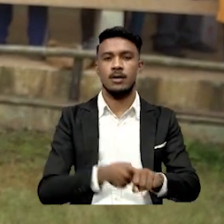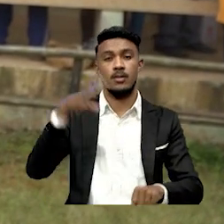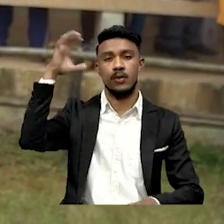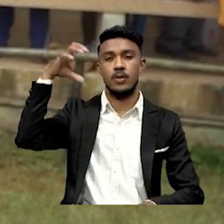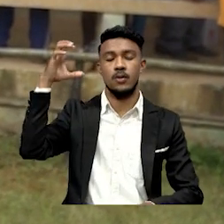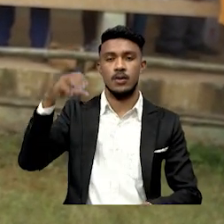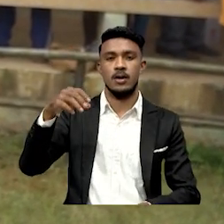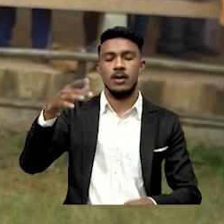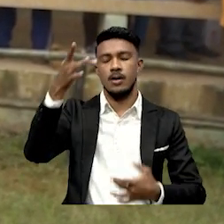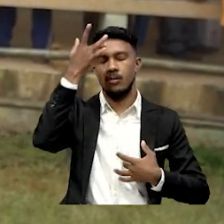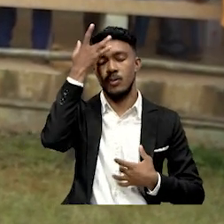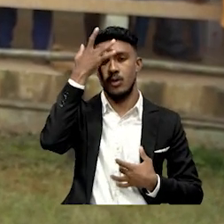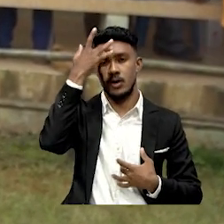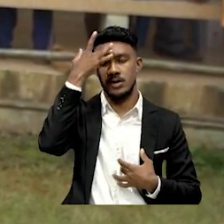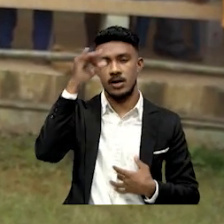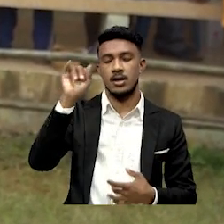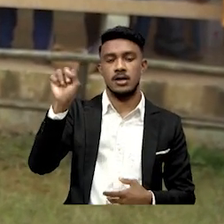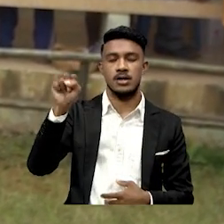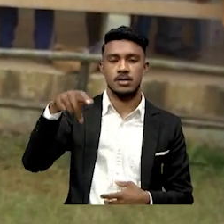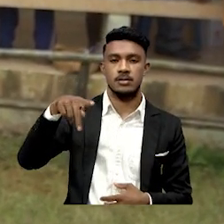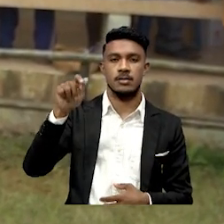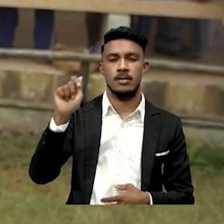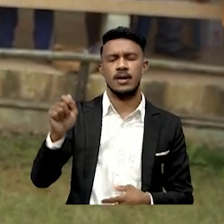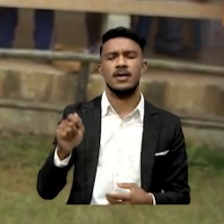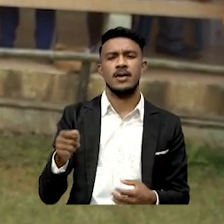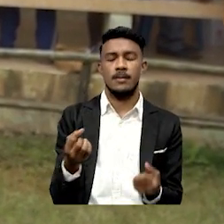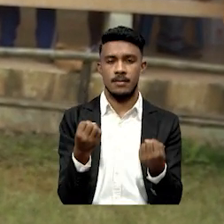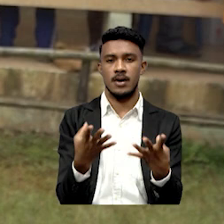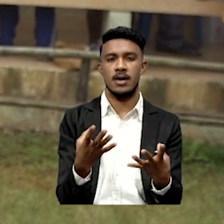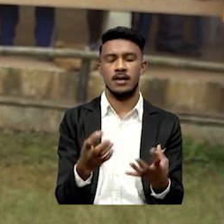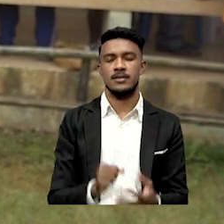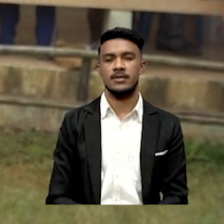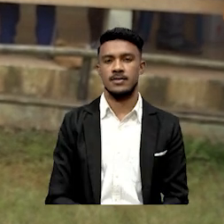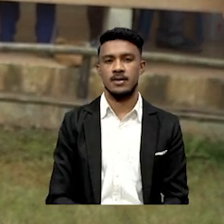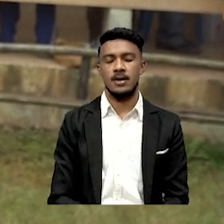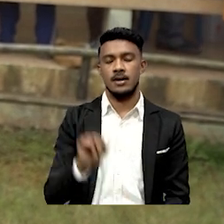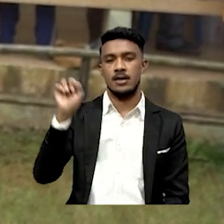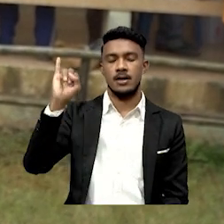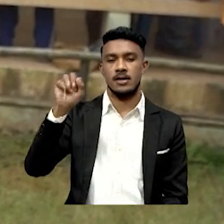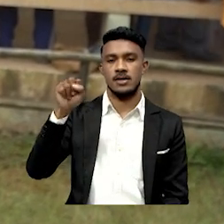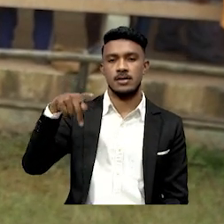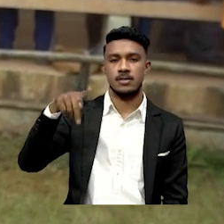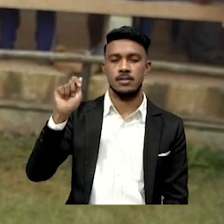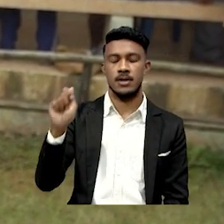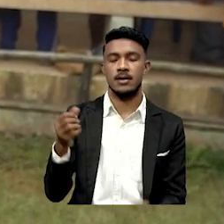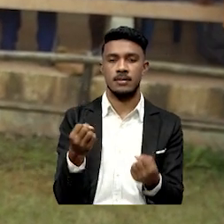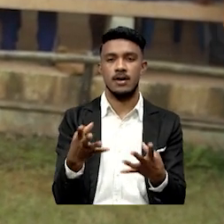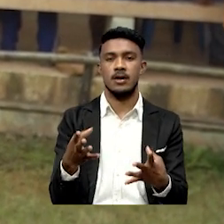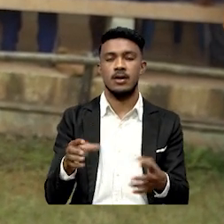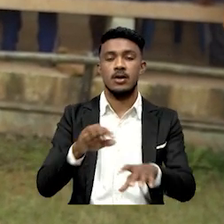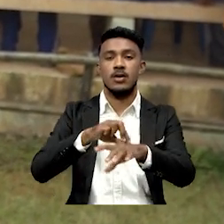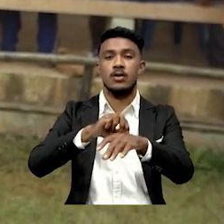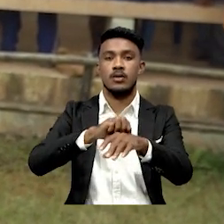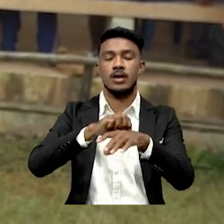be inspection respiratory makas kemudian ispa isom as ispa as halai bak be kulitnian